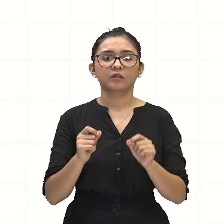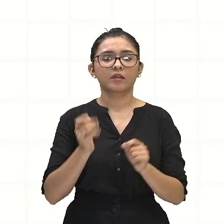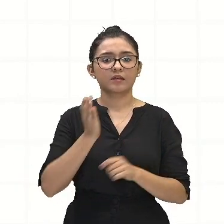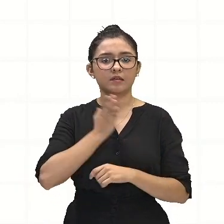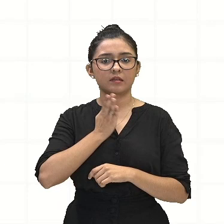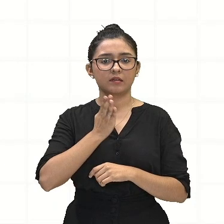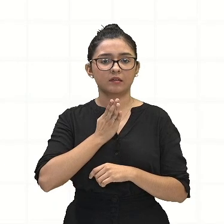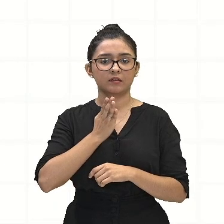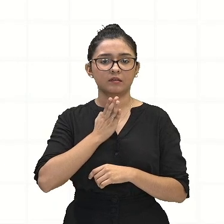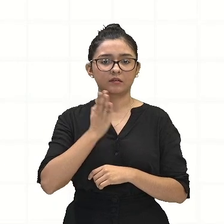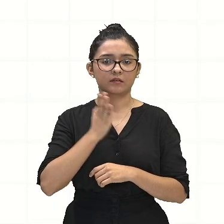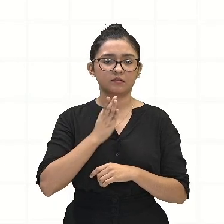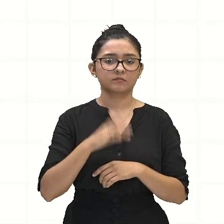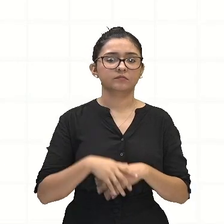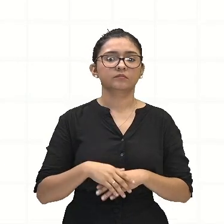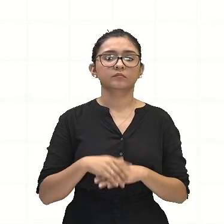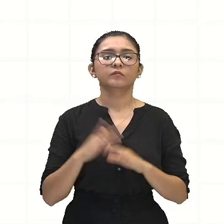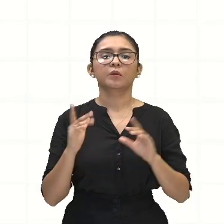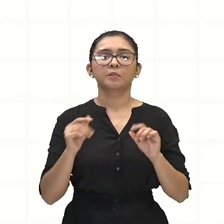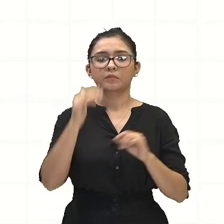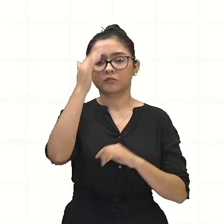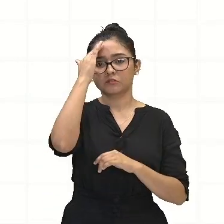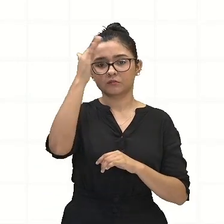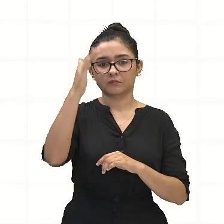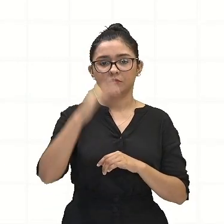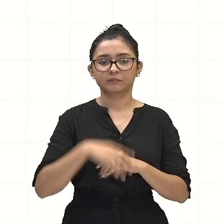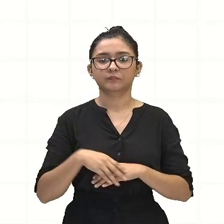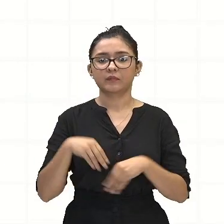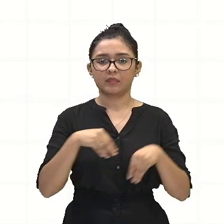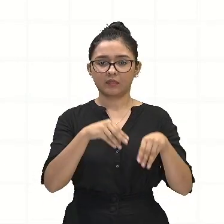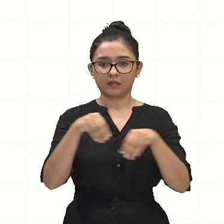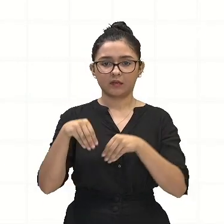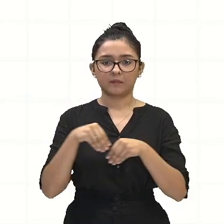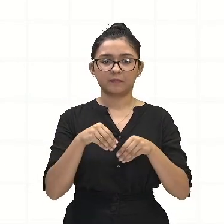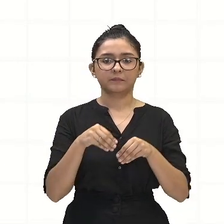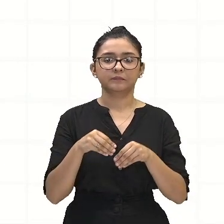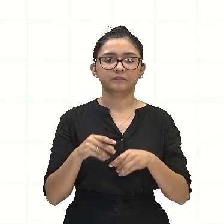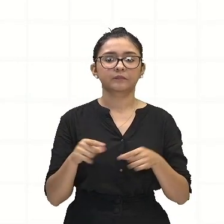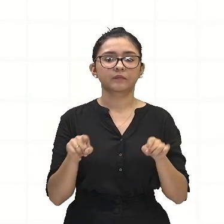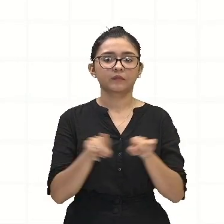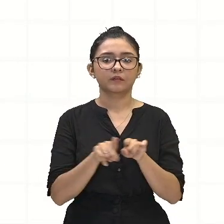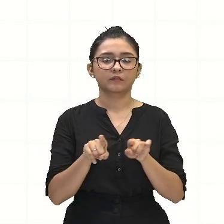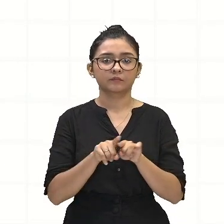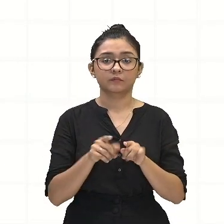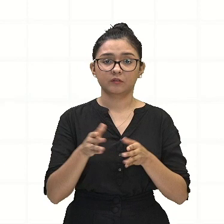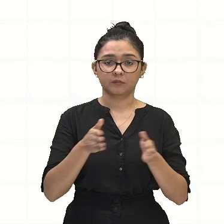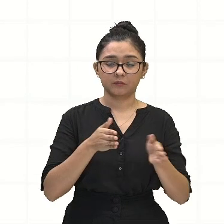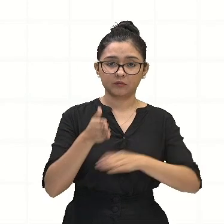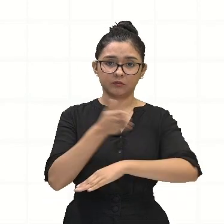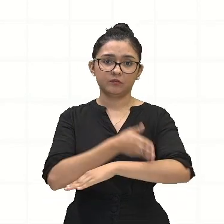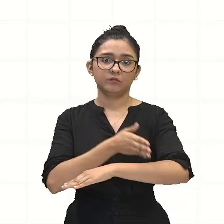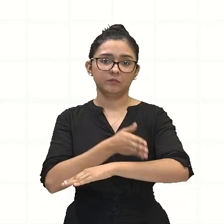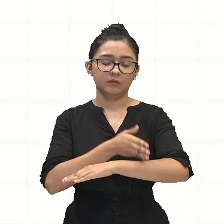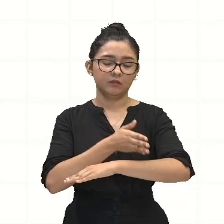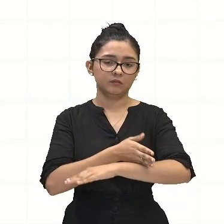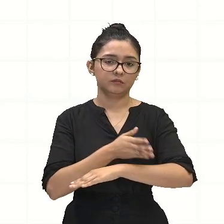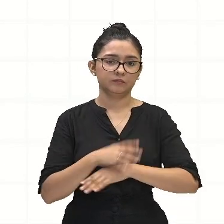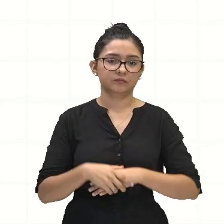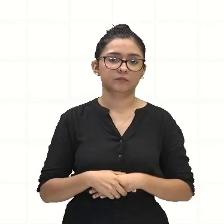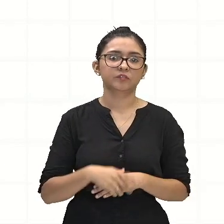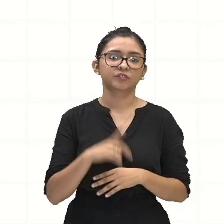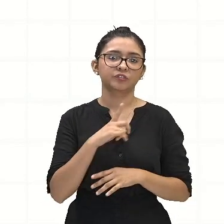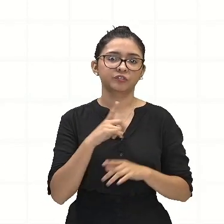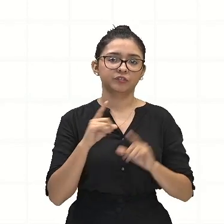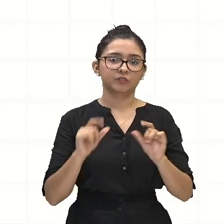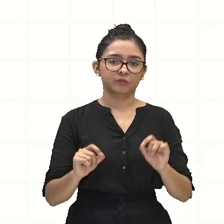de depender principalmente da posse de terras, porque no período da Idade Média, a riqueza